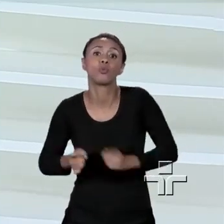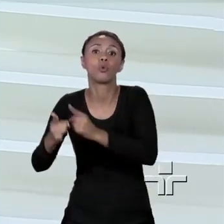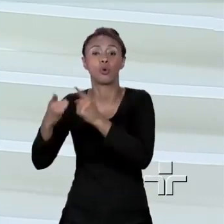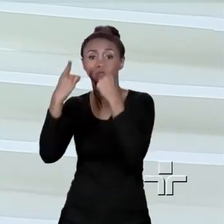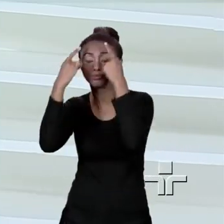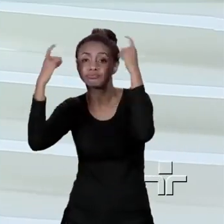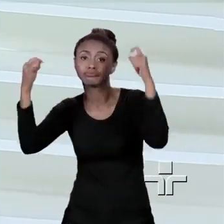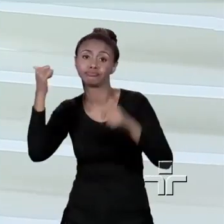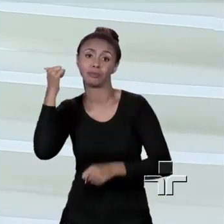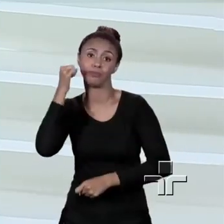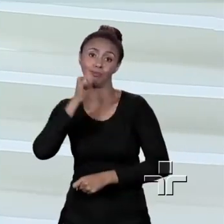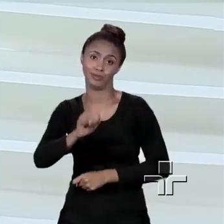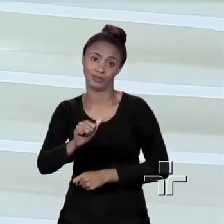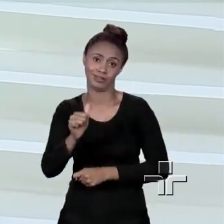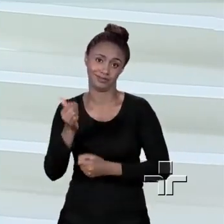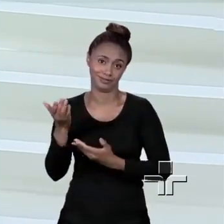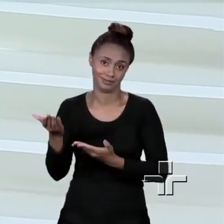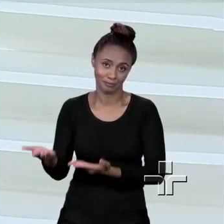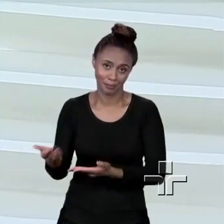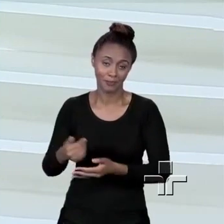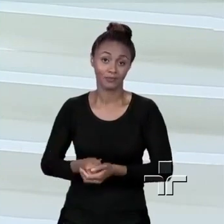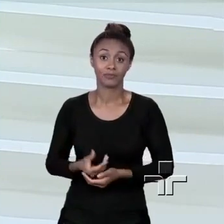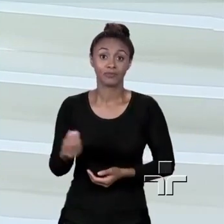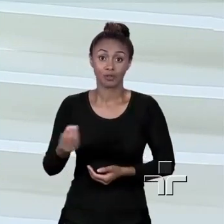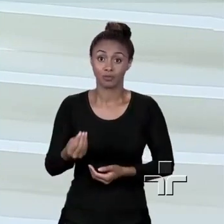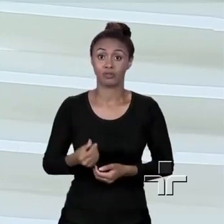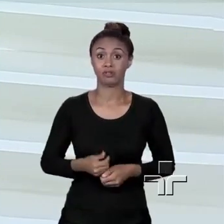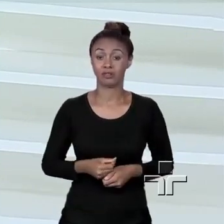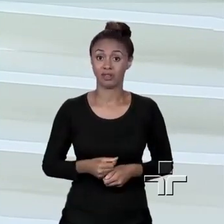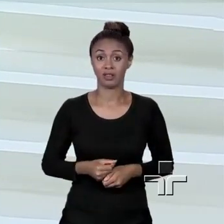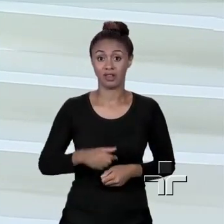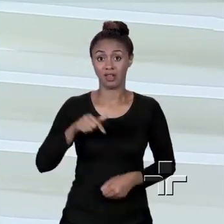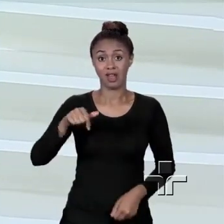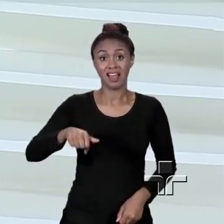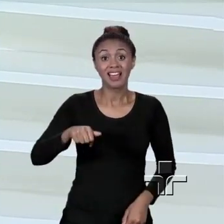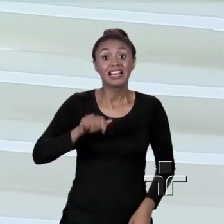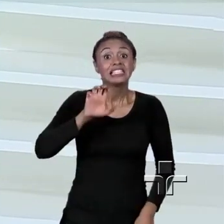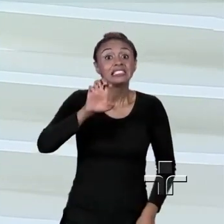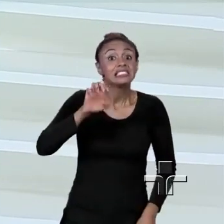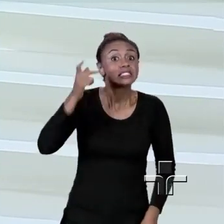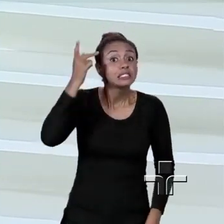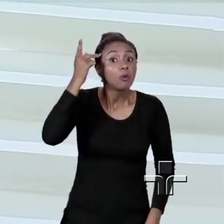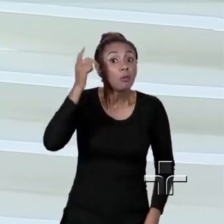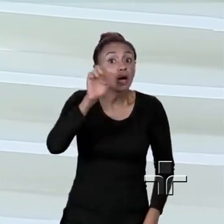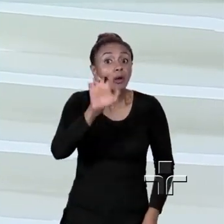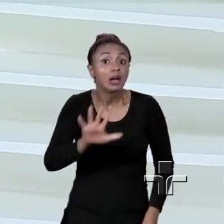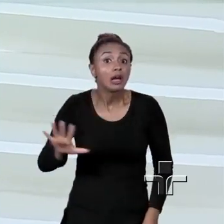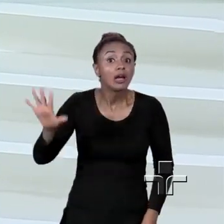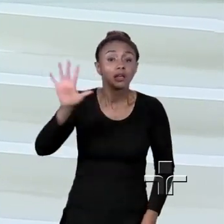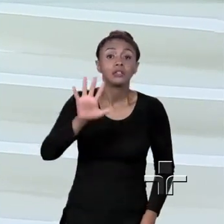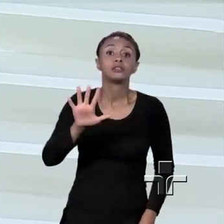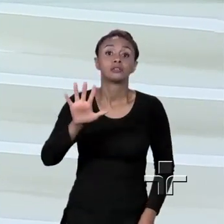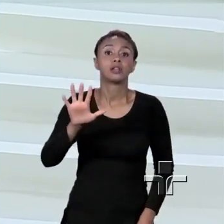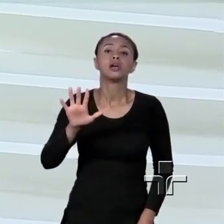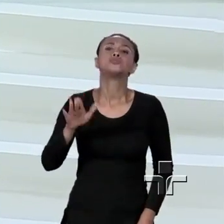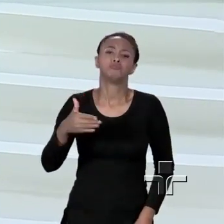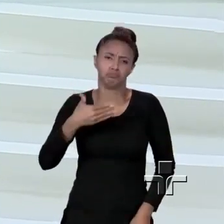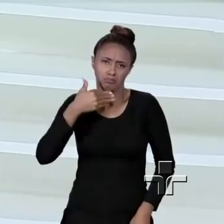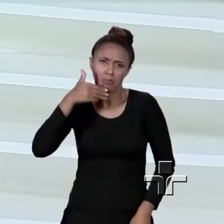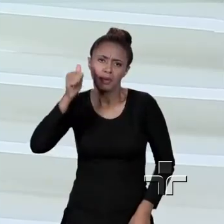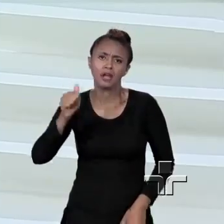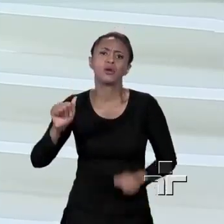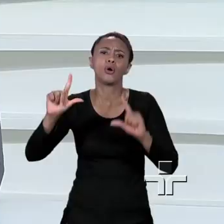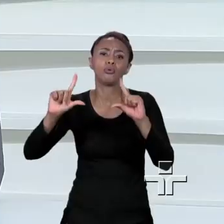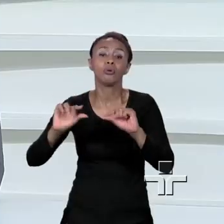contra a mulher. Que os índices de violência no estado de São Paulo, eles melhoraram, mas a violência